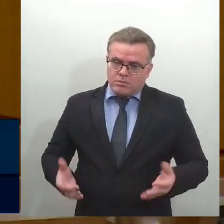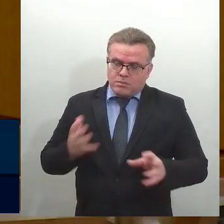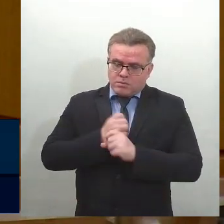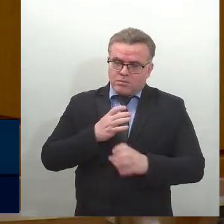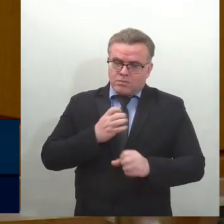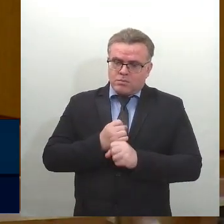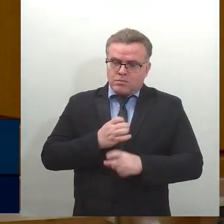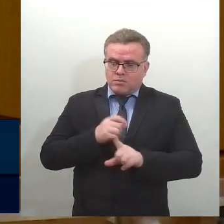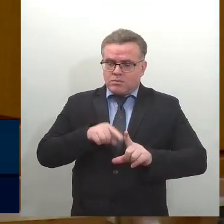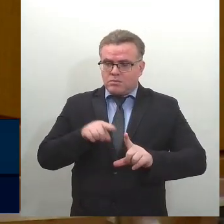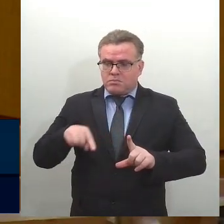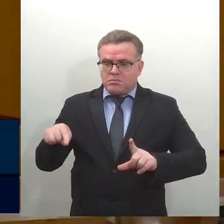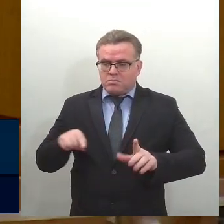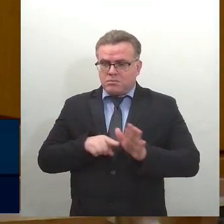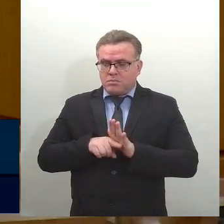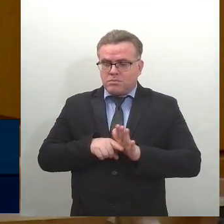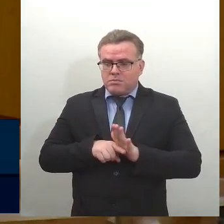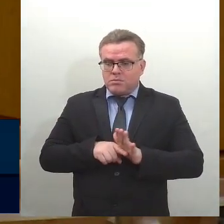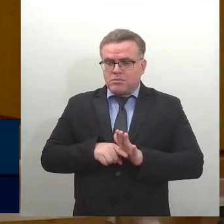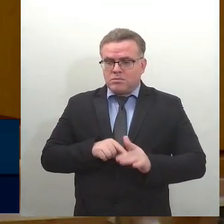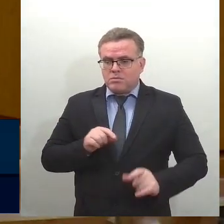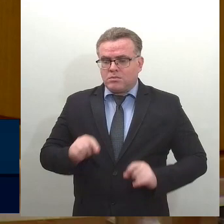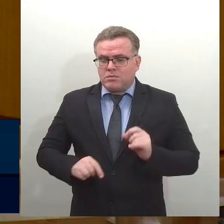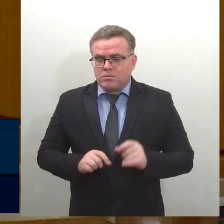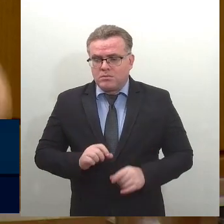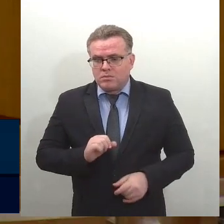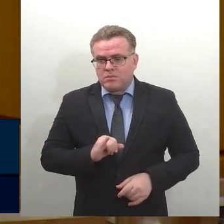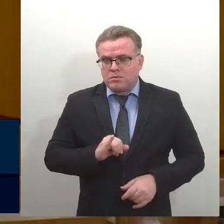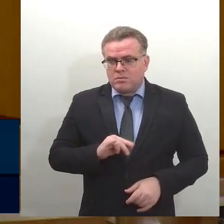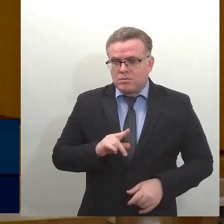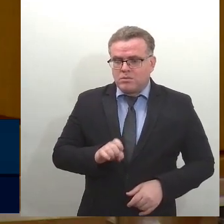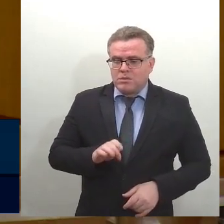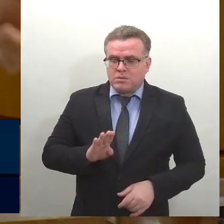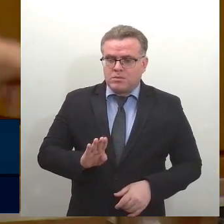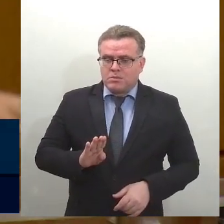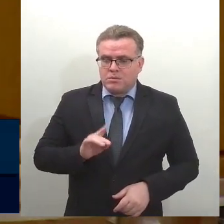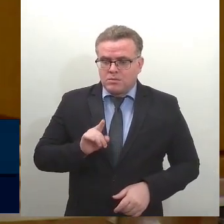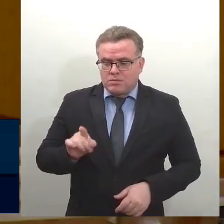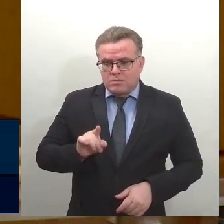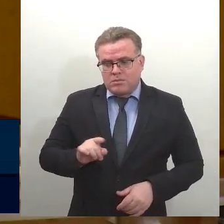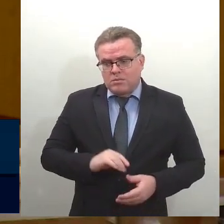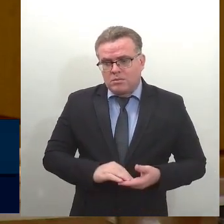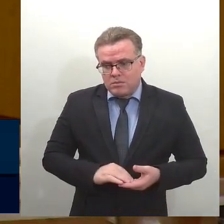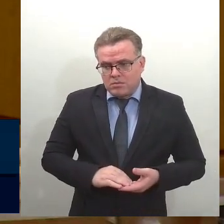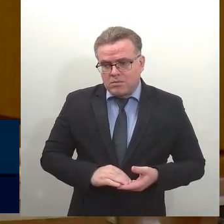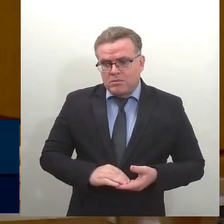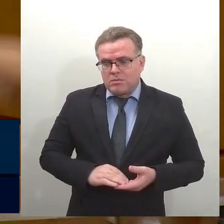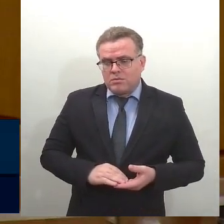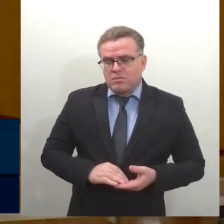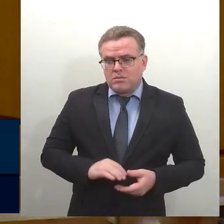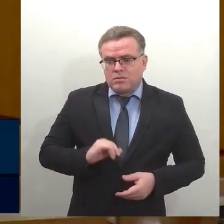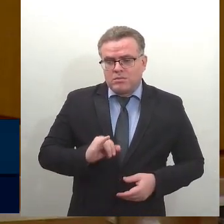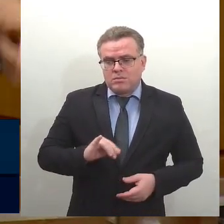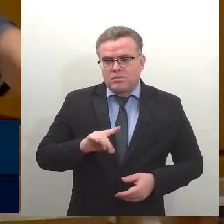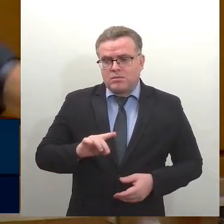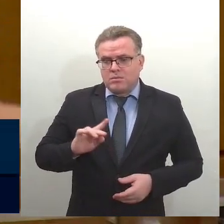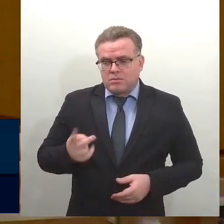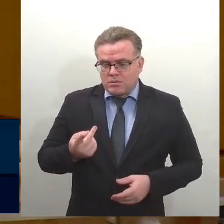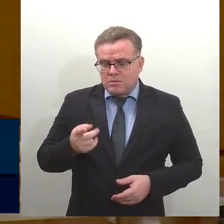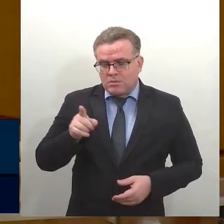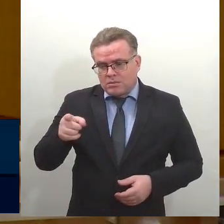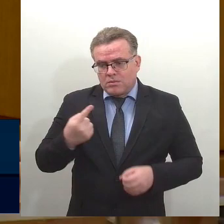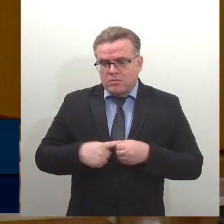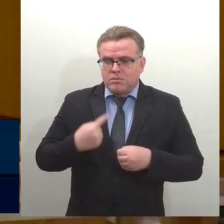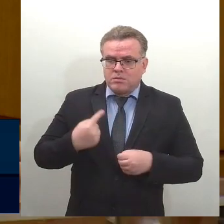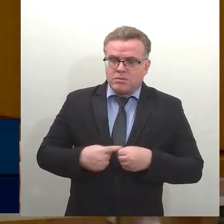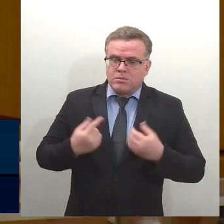é o IDEB do município, é o IDH do meu município, é o número de empresas que